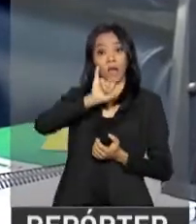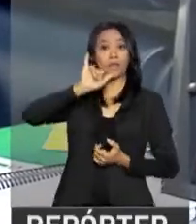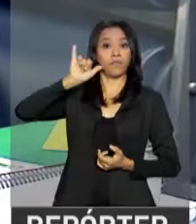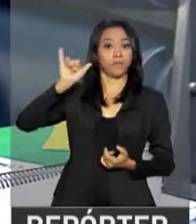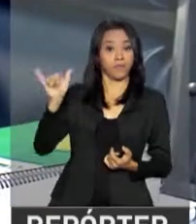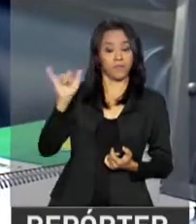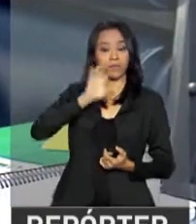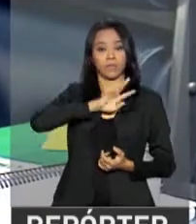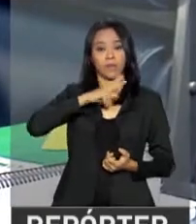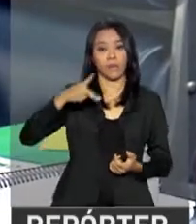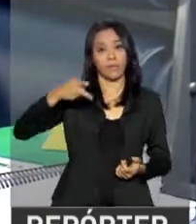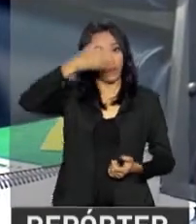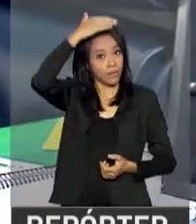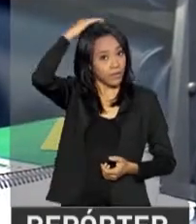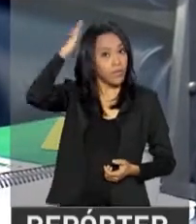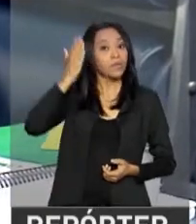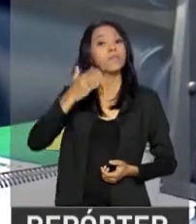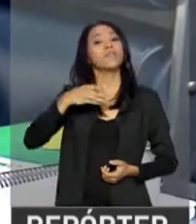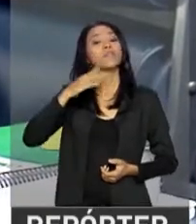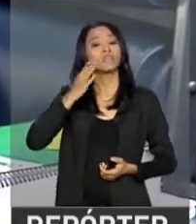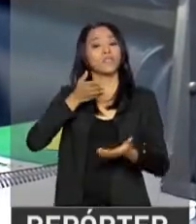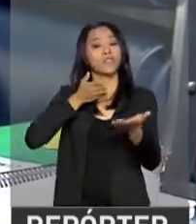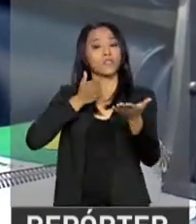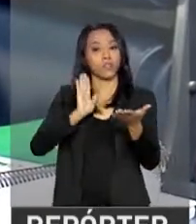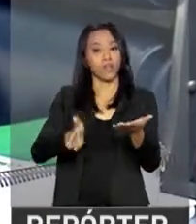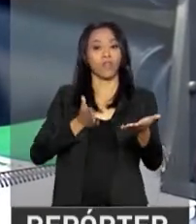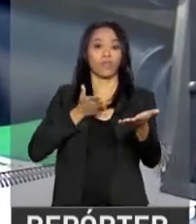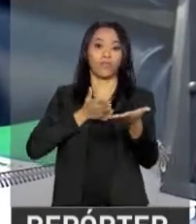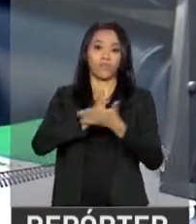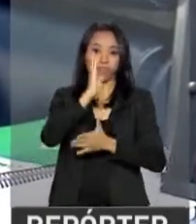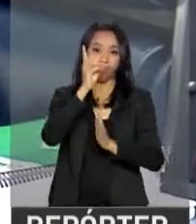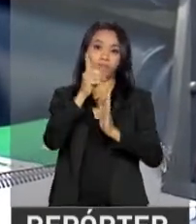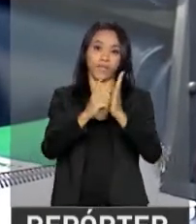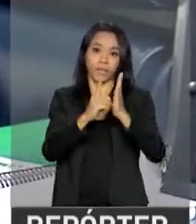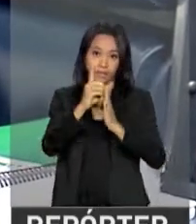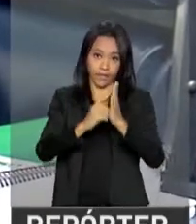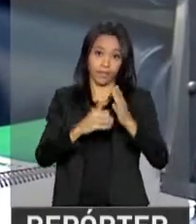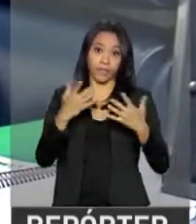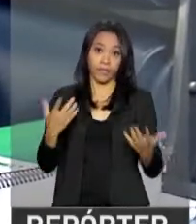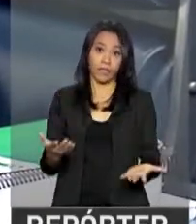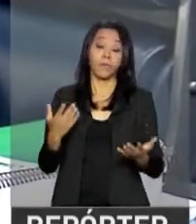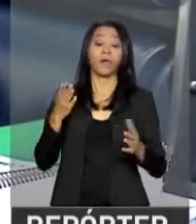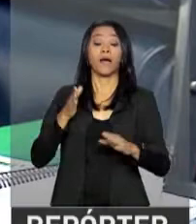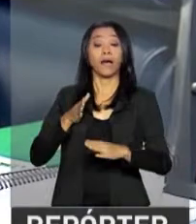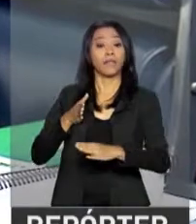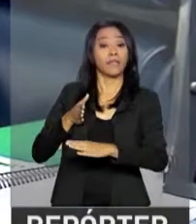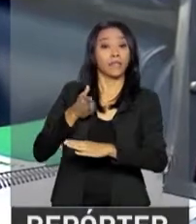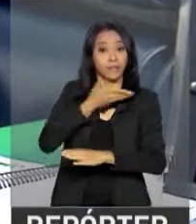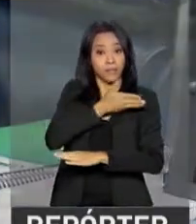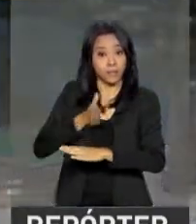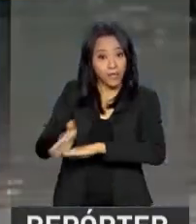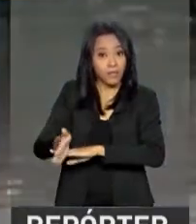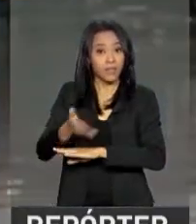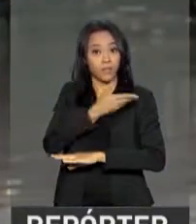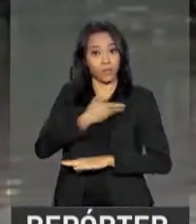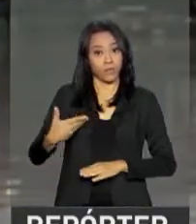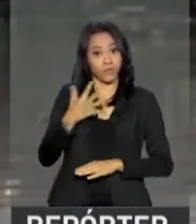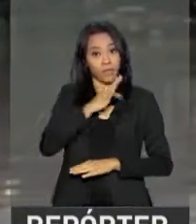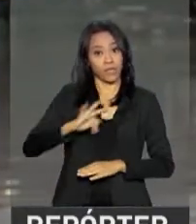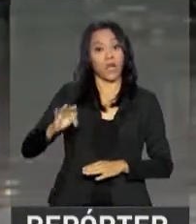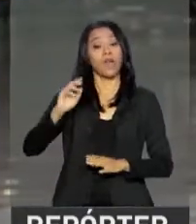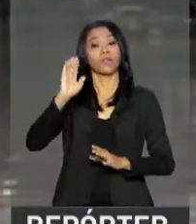presidente michel temer a aprovação do decreto a intervenção federal foi assinada na última sexta-feira